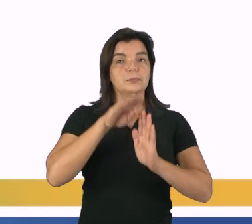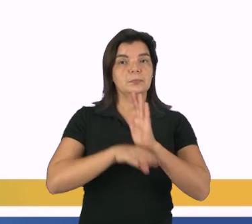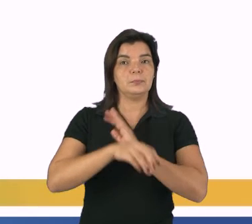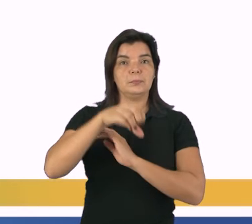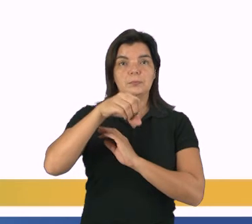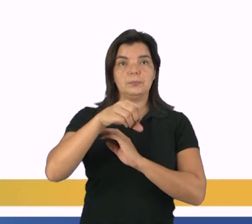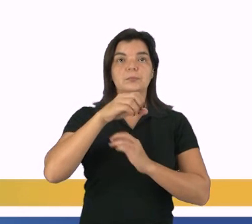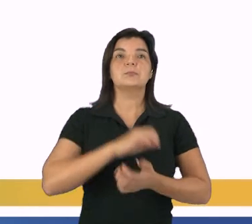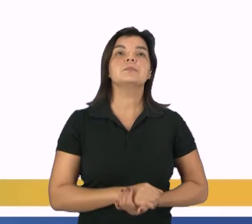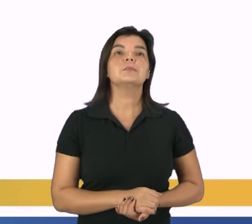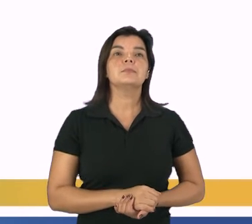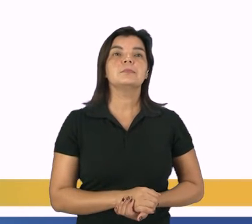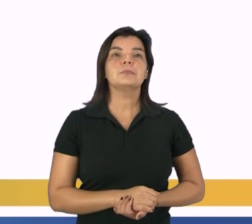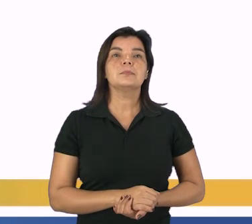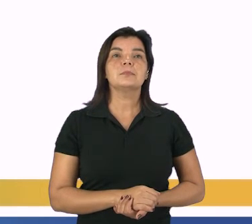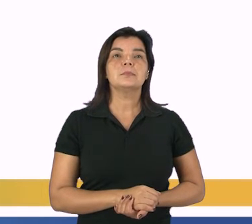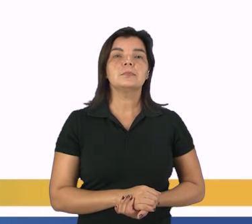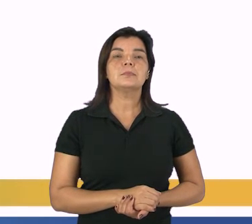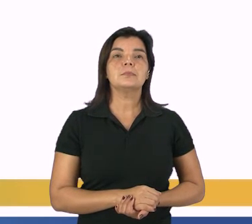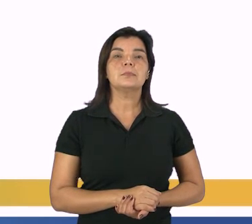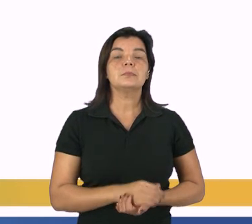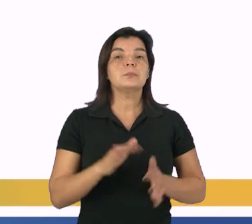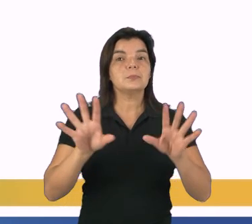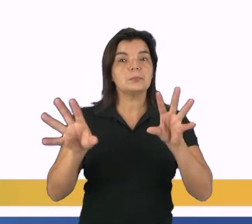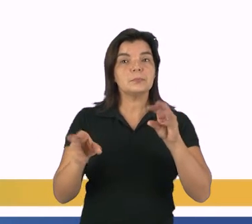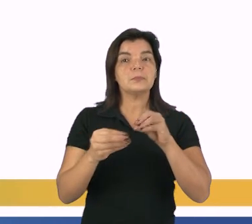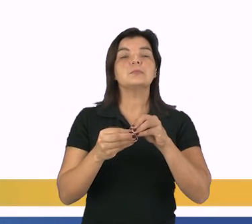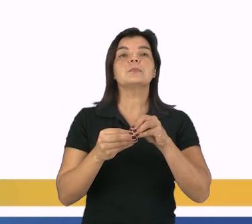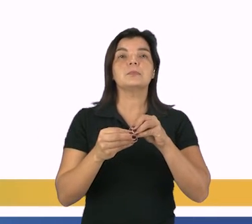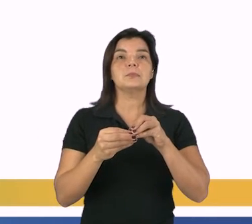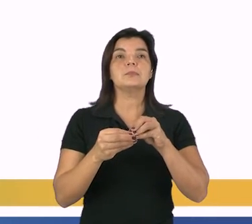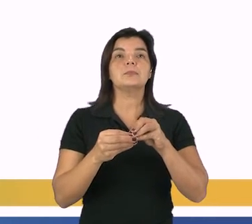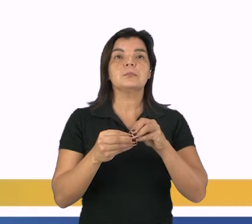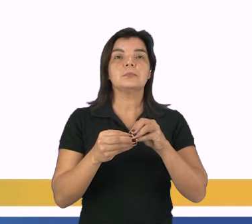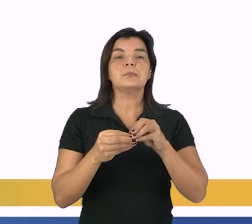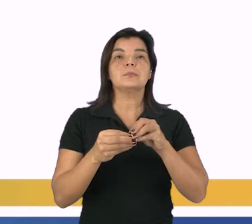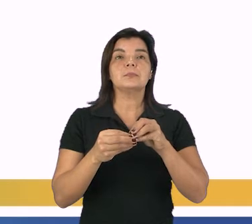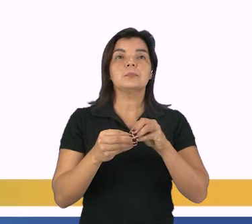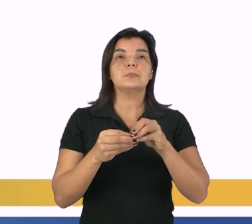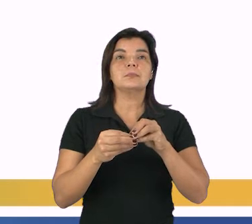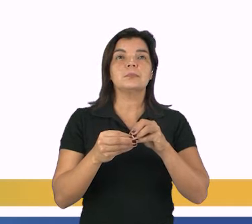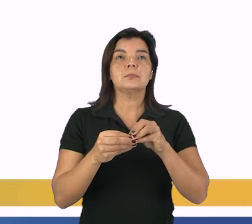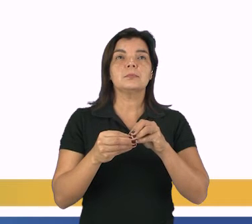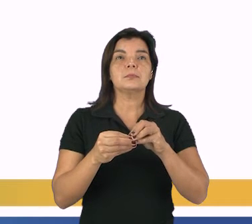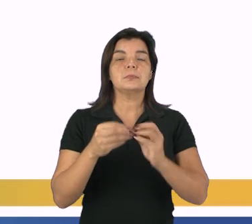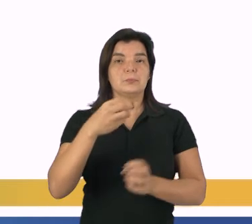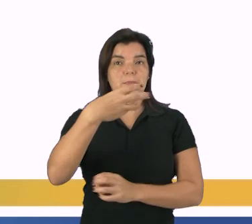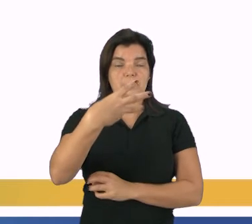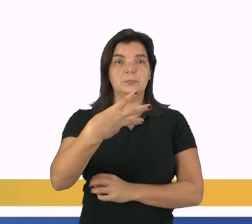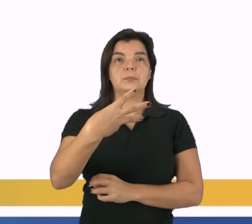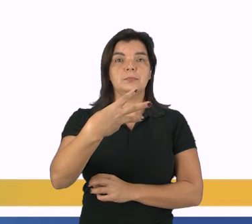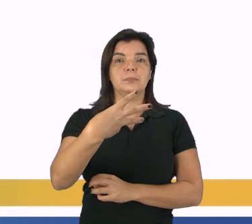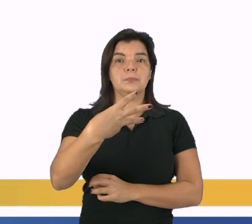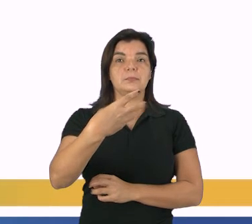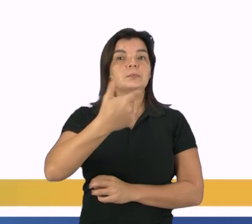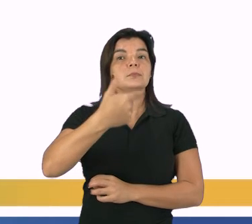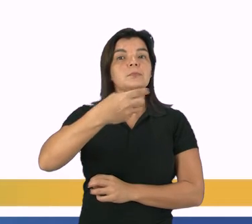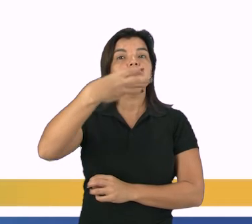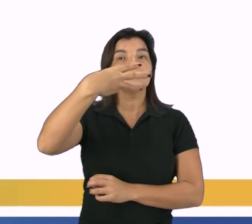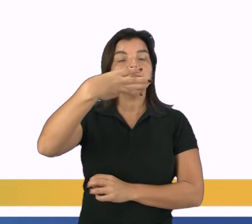9, tá? Então, eu vou ter uma força, uma nova força, que vai ser 9 vezes menor, tá? Do que a